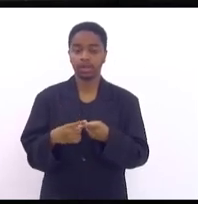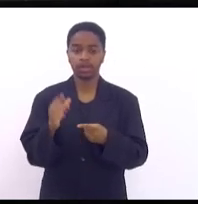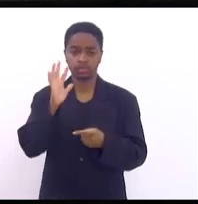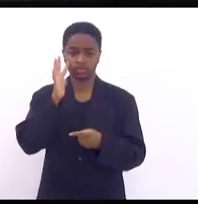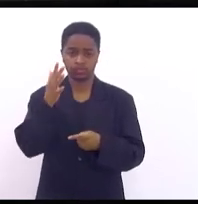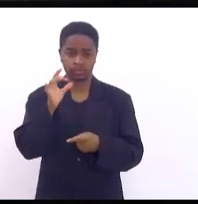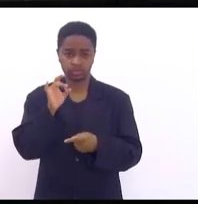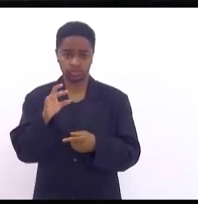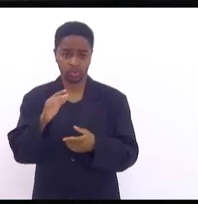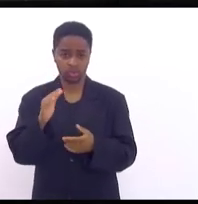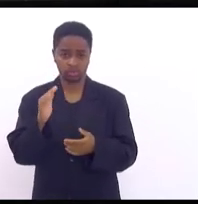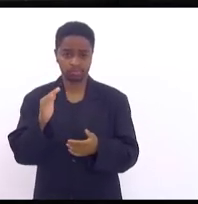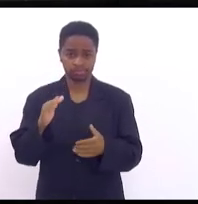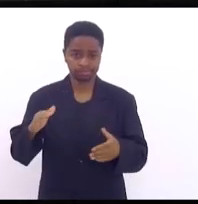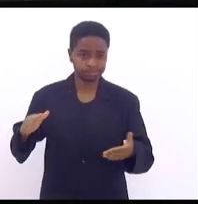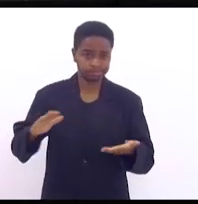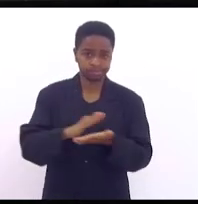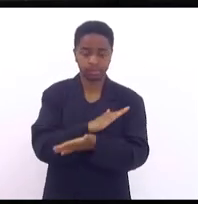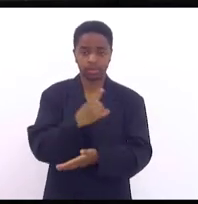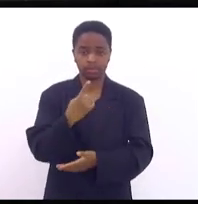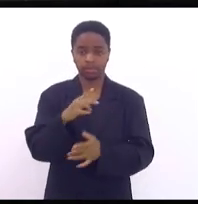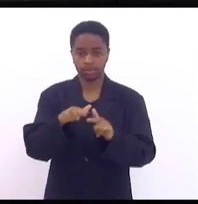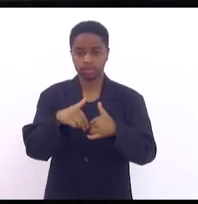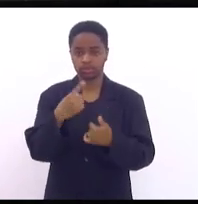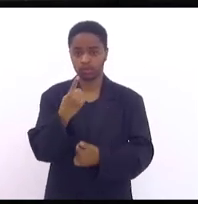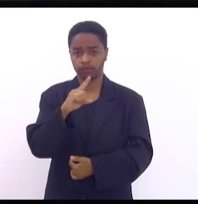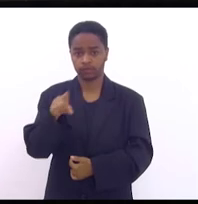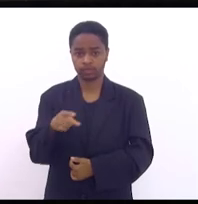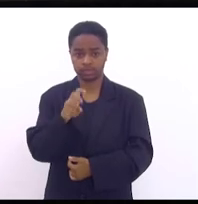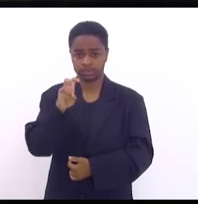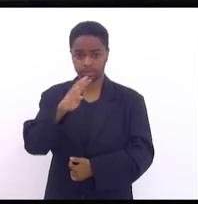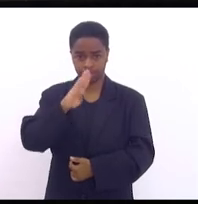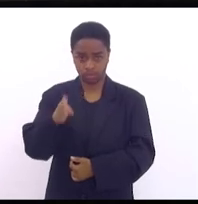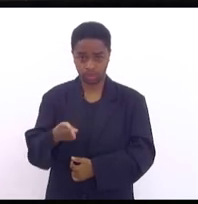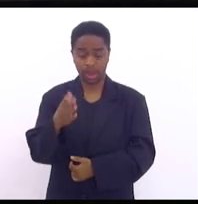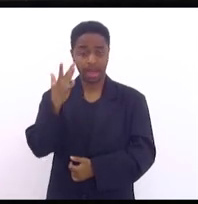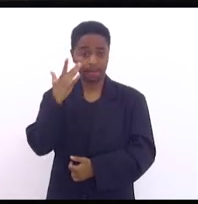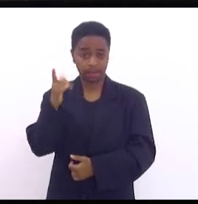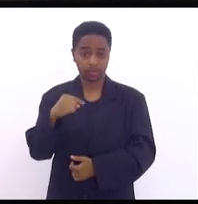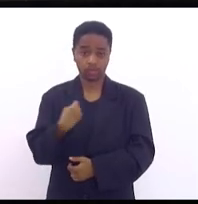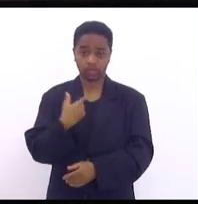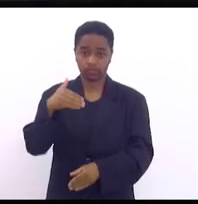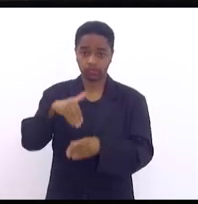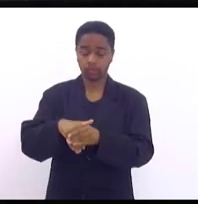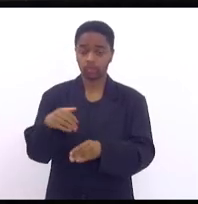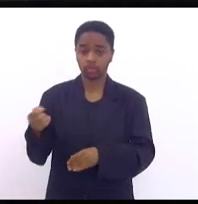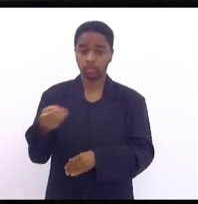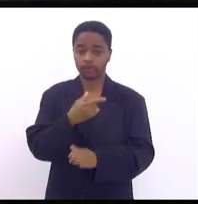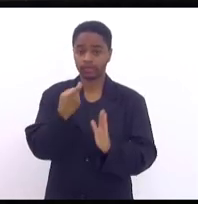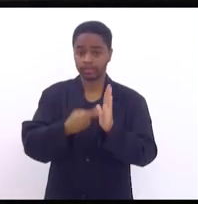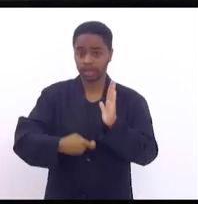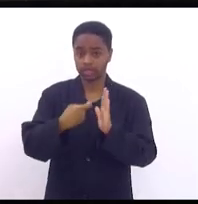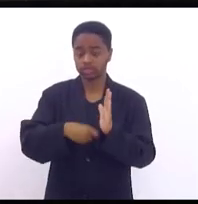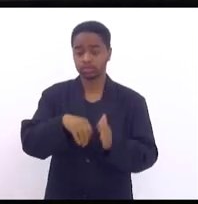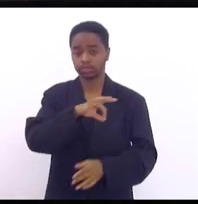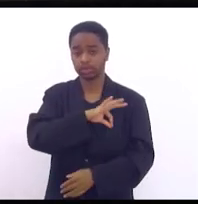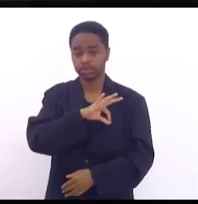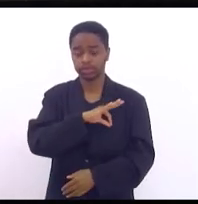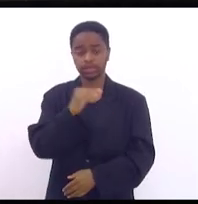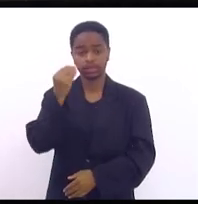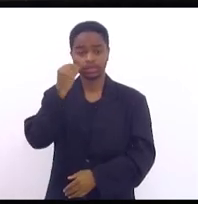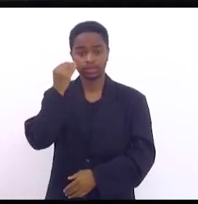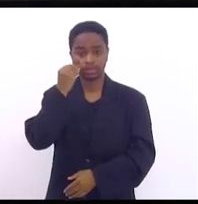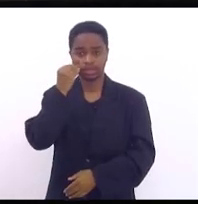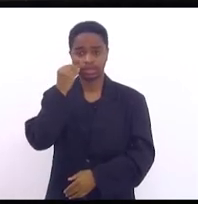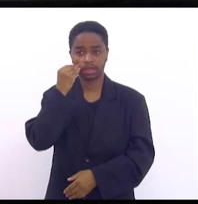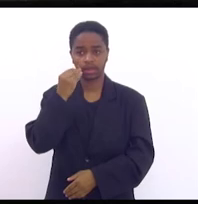bilhão? Amanhã, na sessão extraordinária, nós teremos a votação de uma nova taxa de polícia para tentar